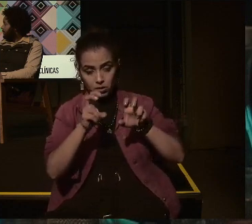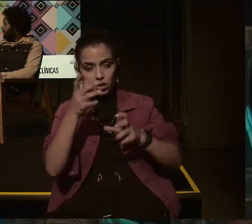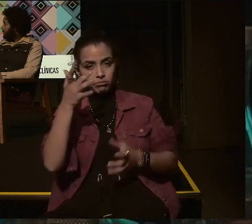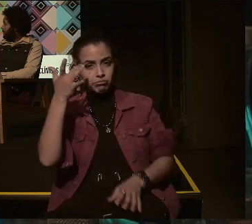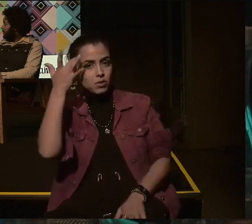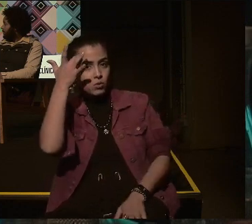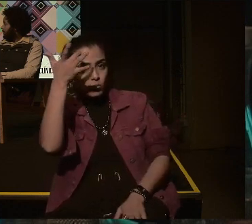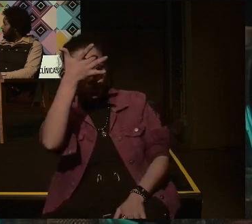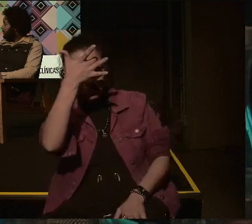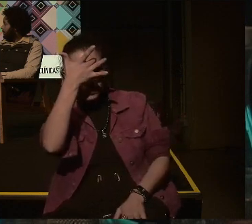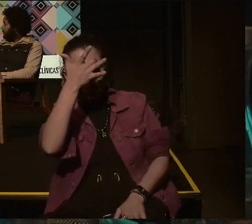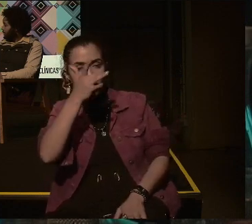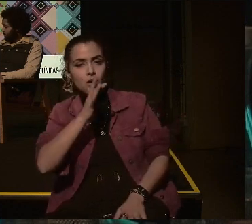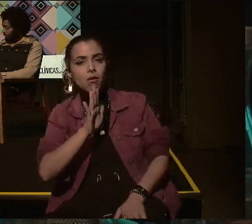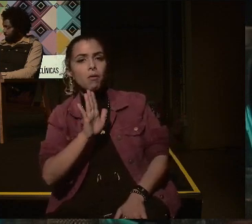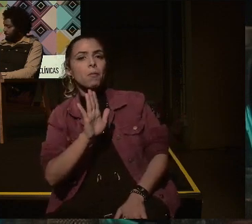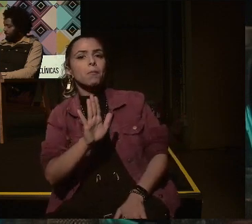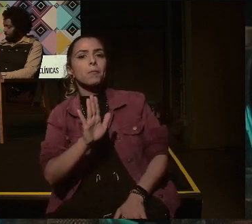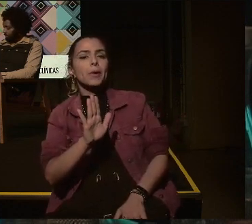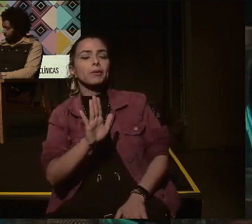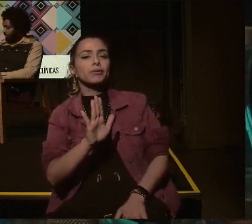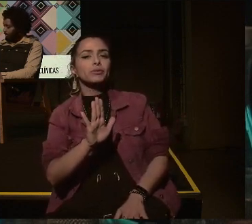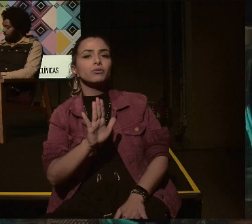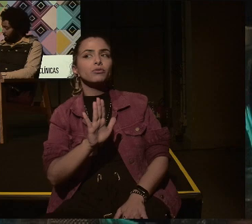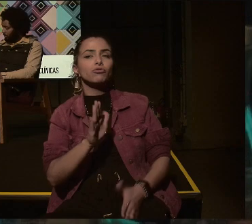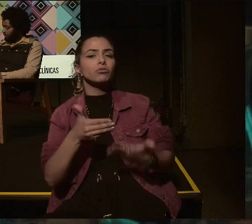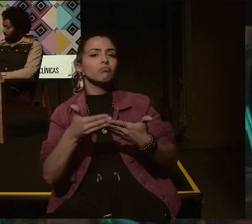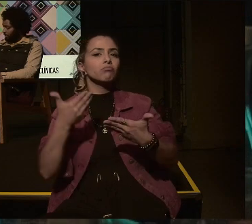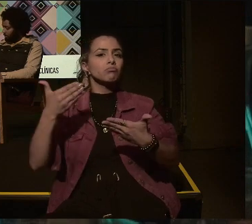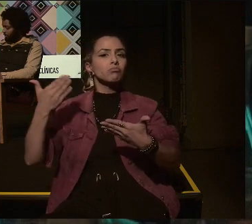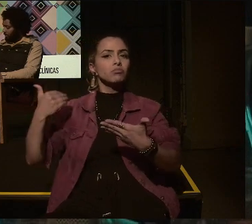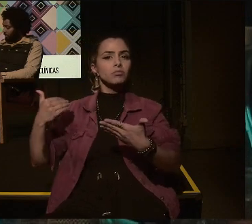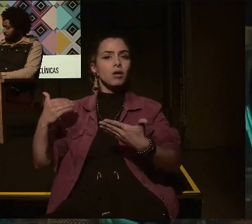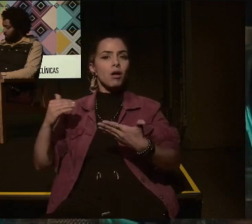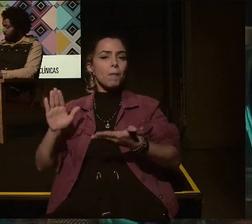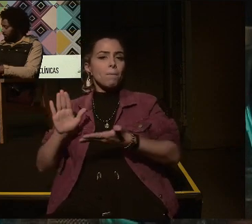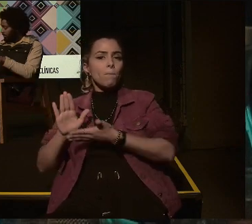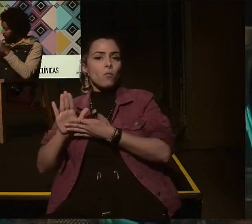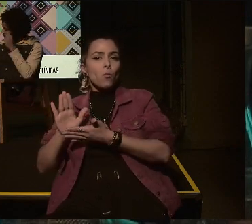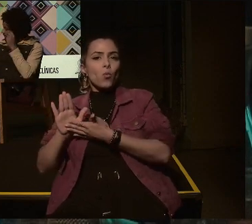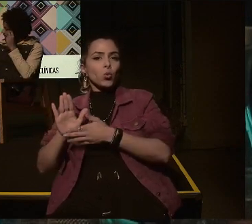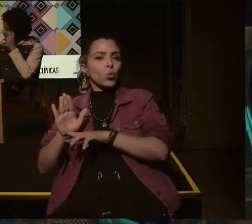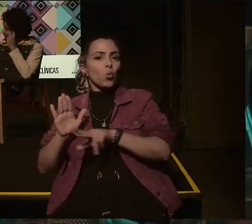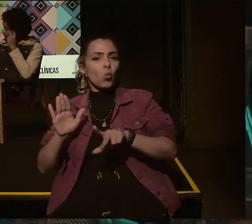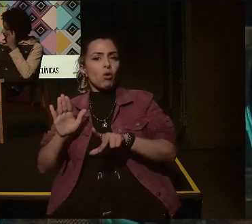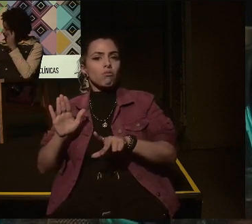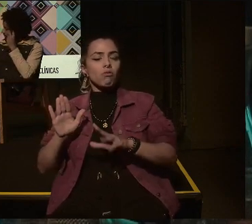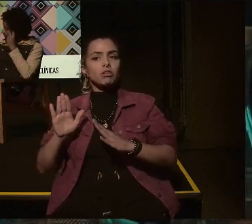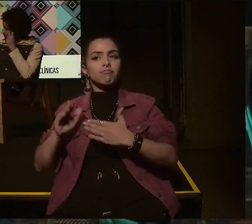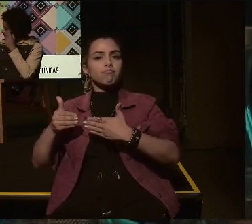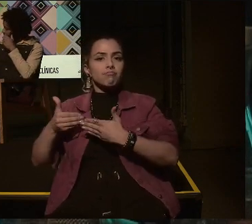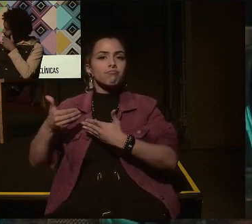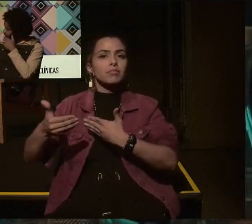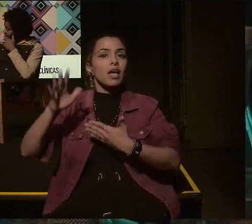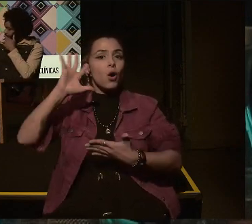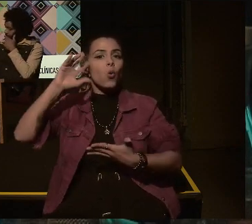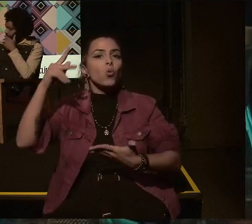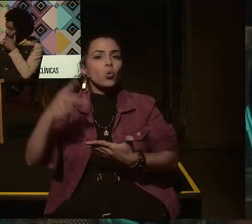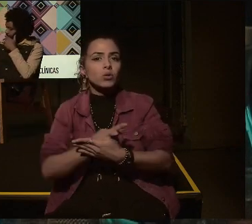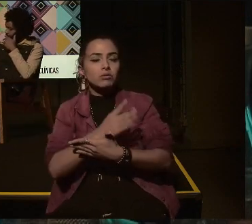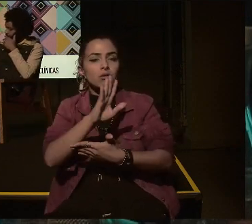que estavam num devir do que até então estava proposto. Um devir negro,